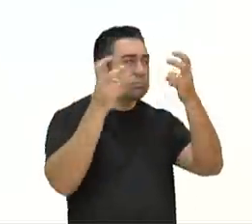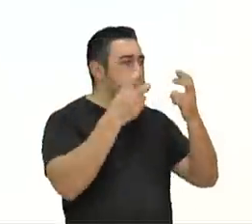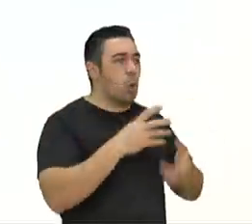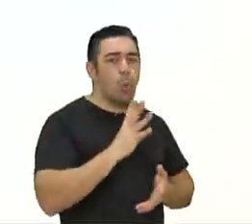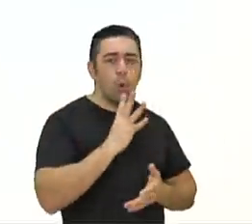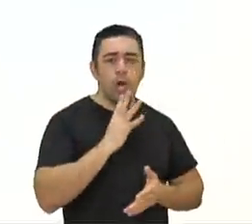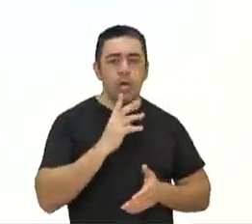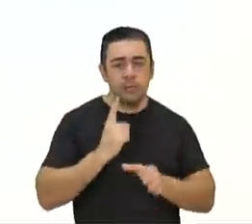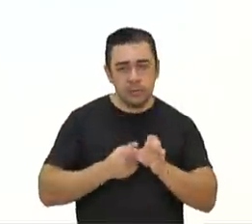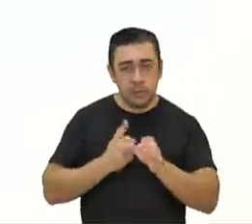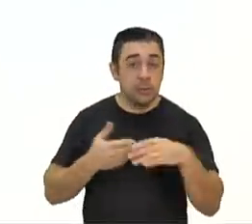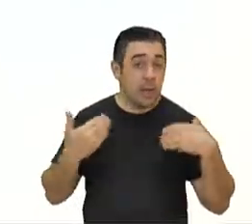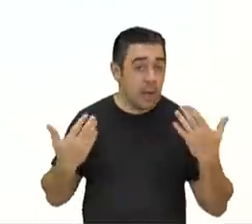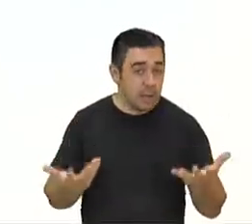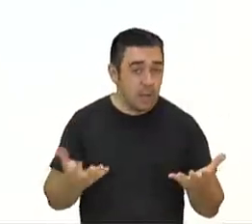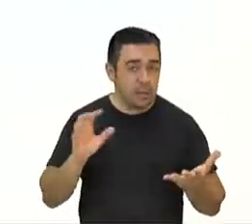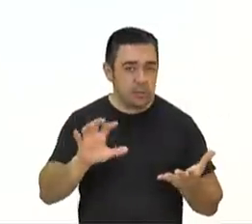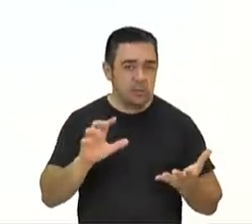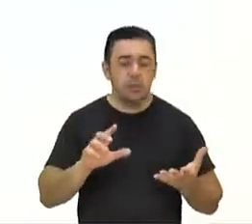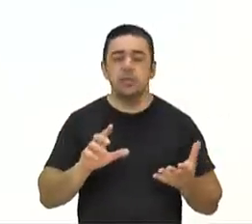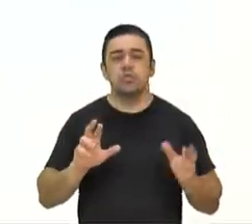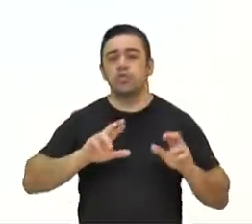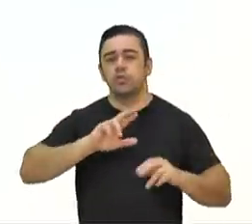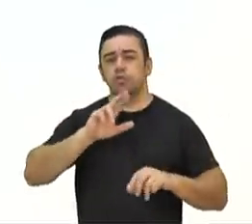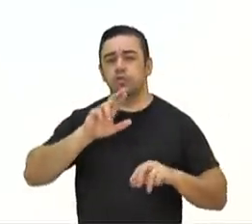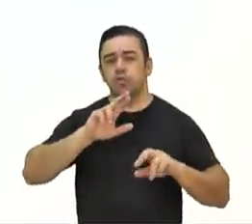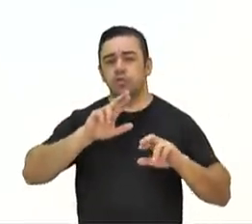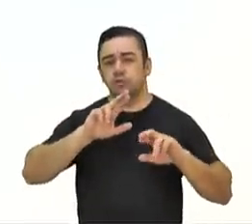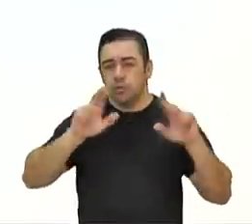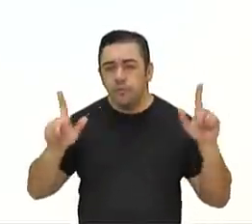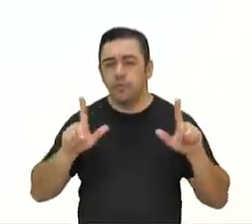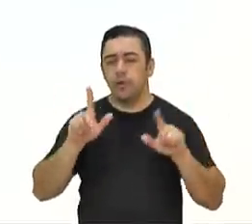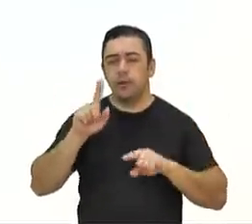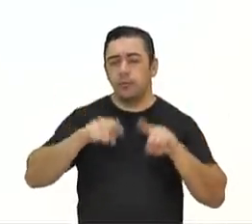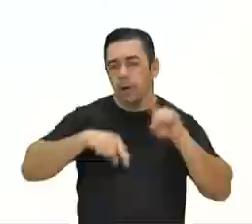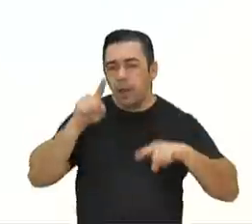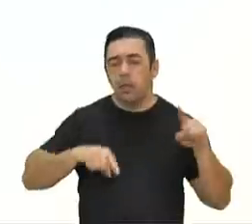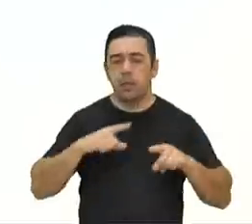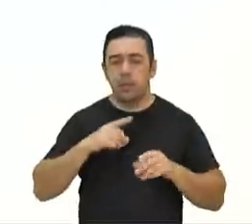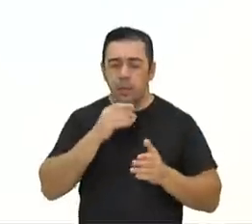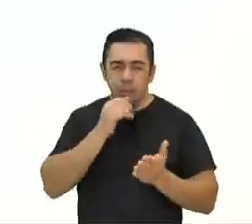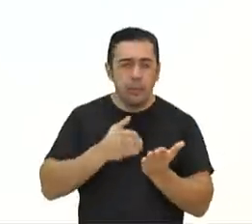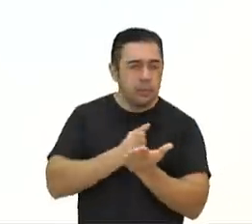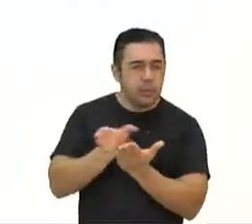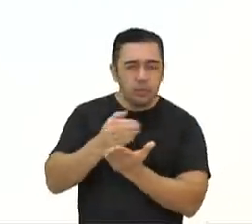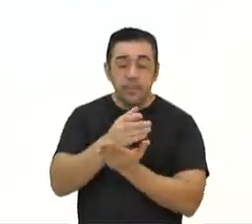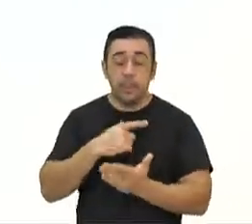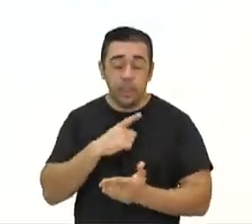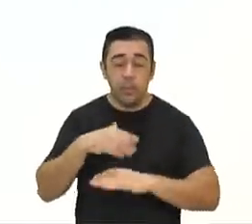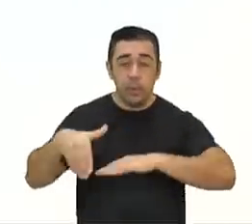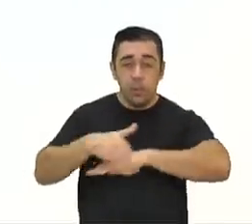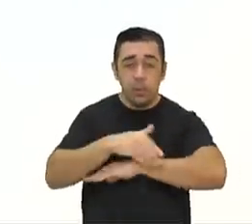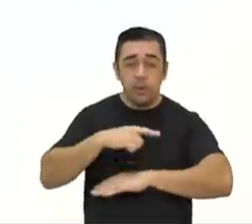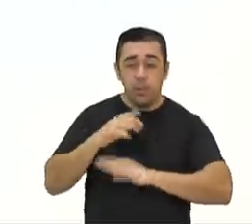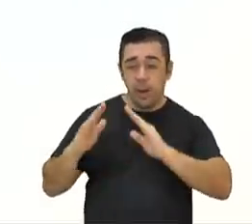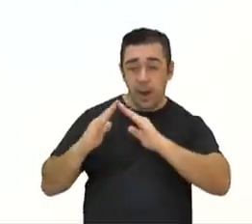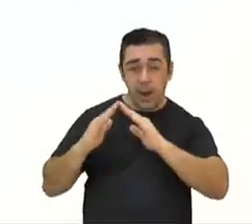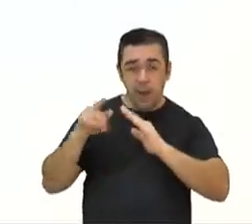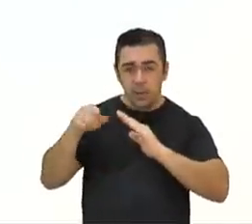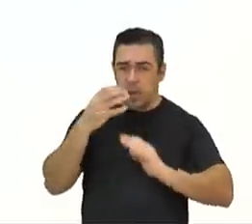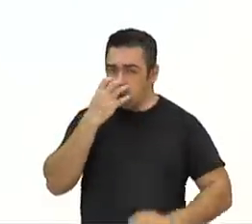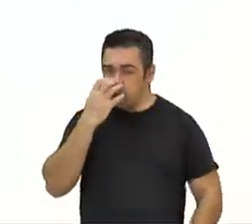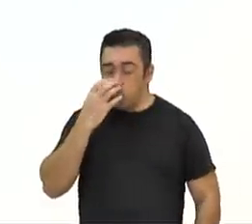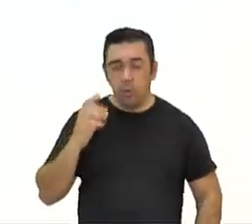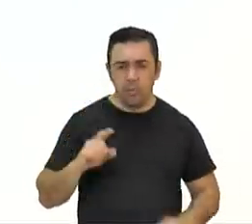Assim, vario os meus trajetos. Um deles me leva por uma rua onde existe uma casa com um cachorro. Não sei qual a